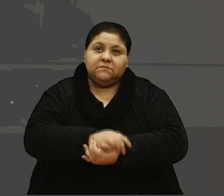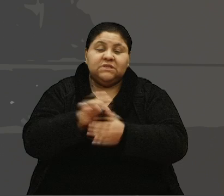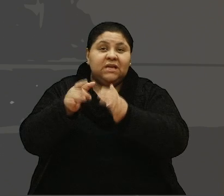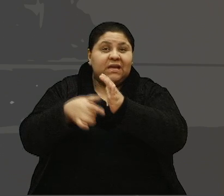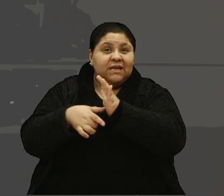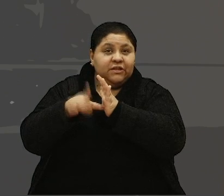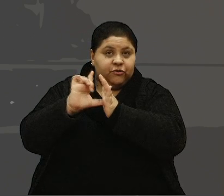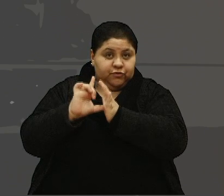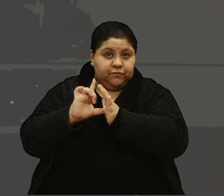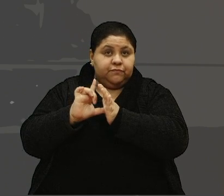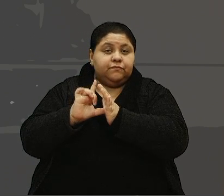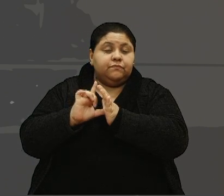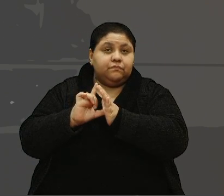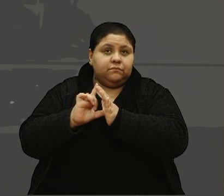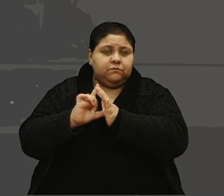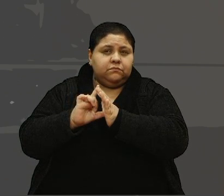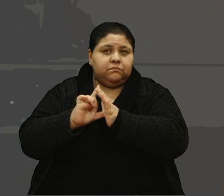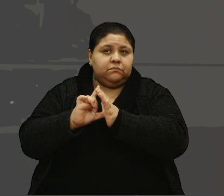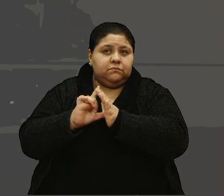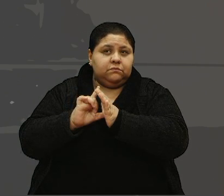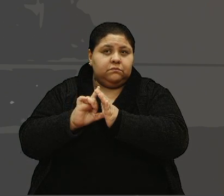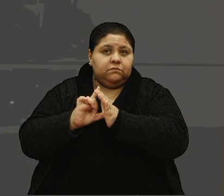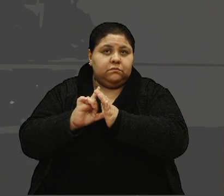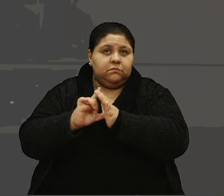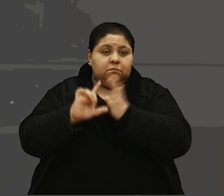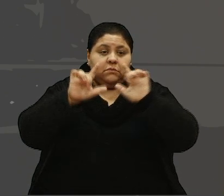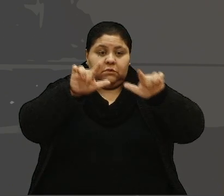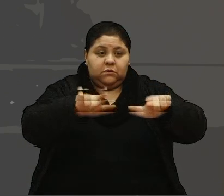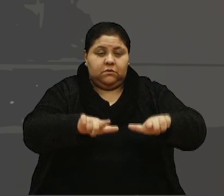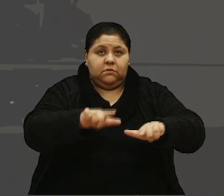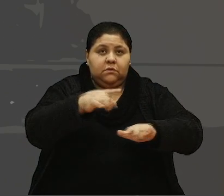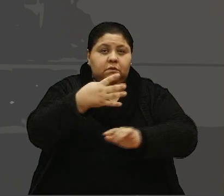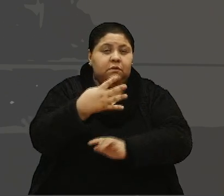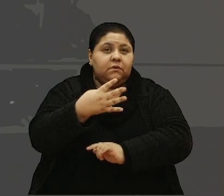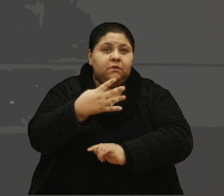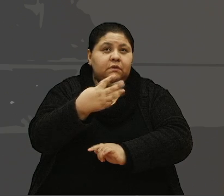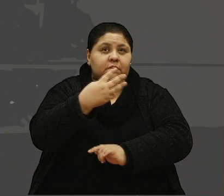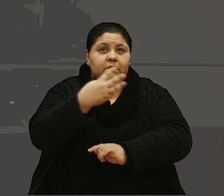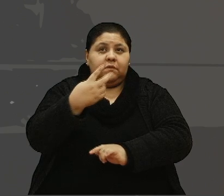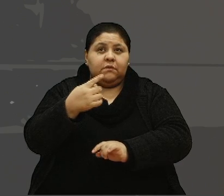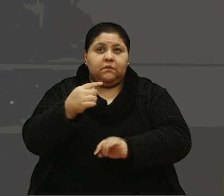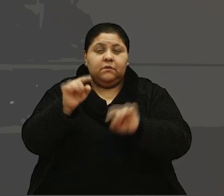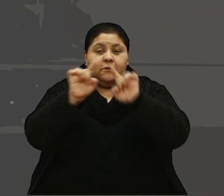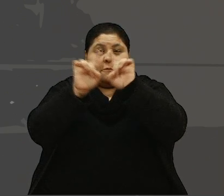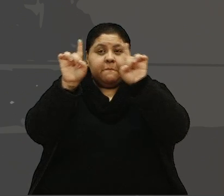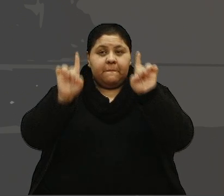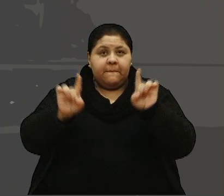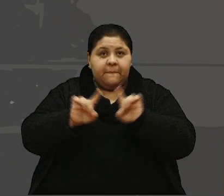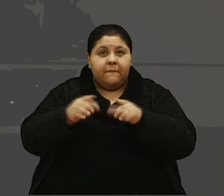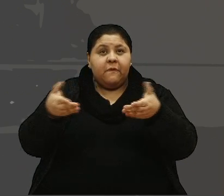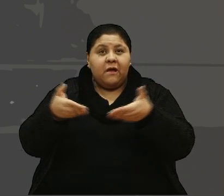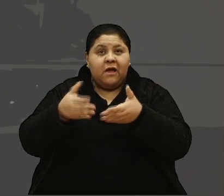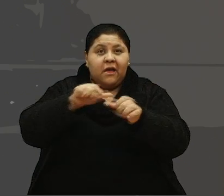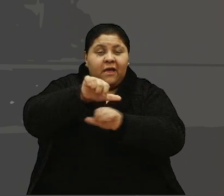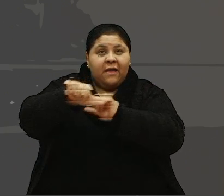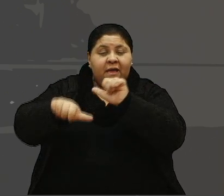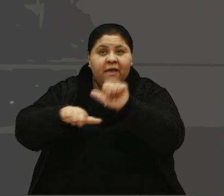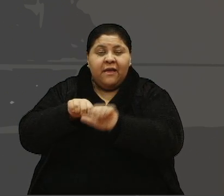Antes, era um espaço de 432 metros quadrados, e agora passou para